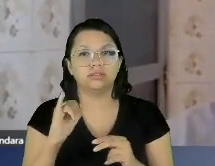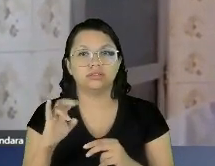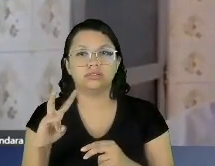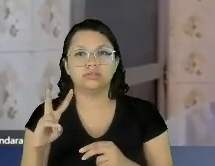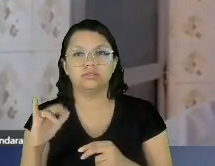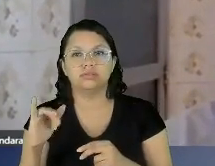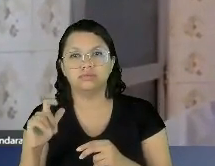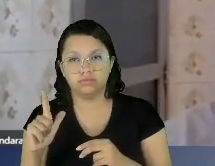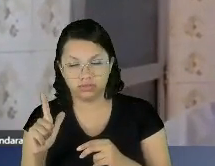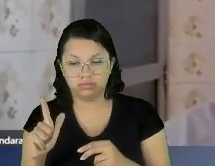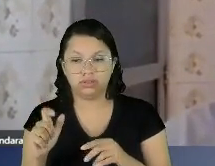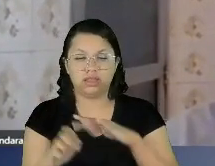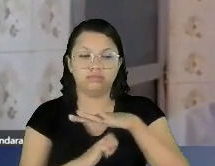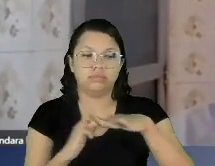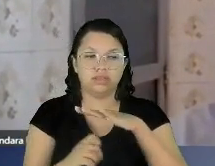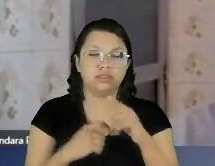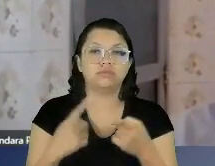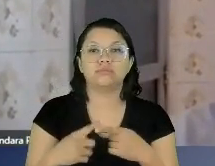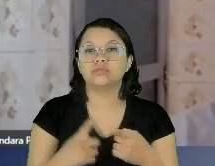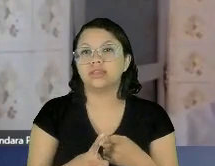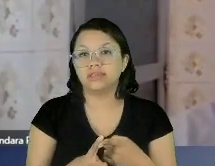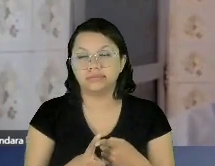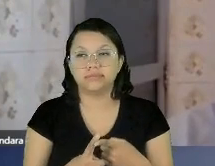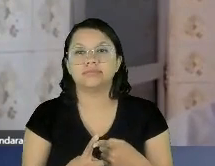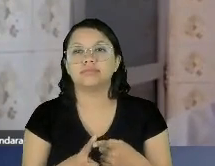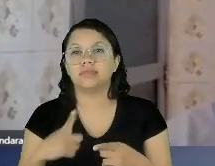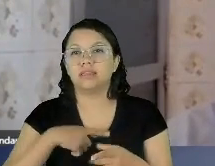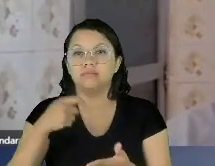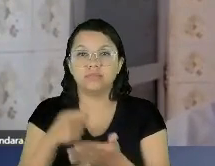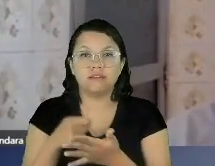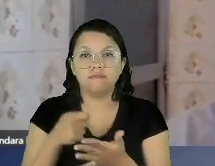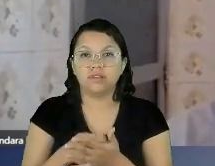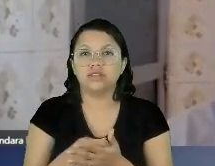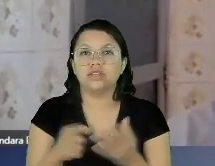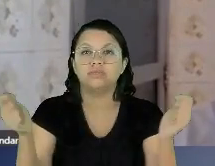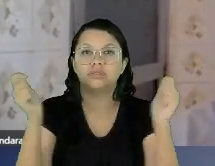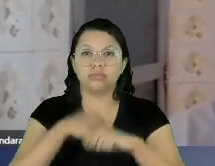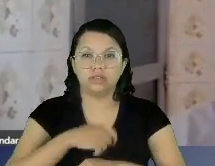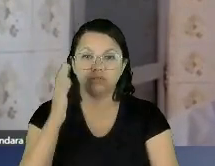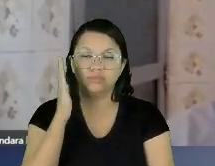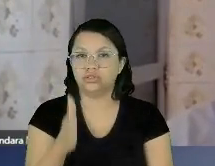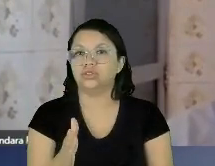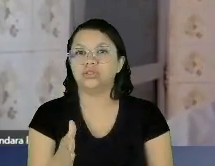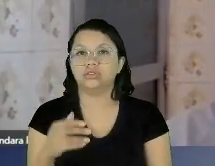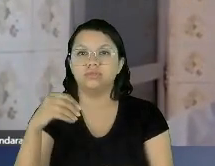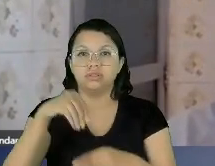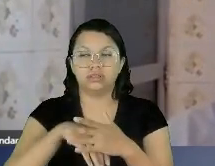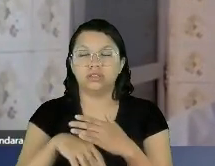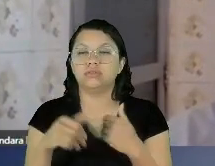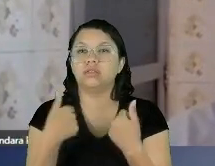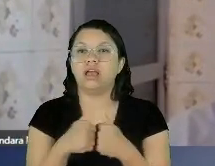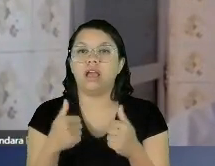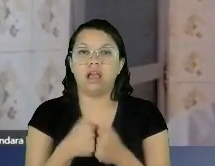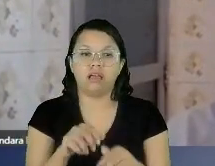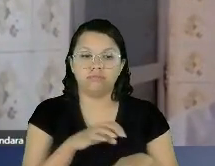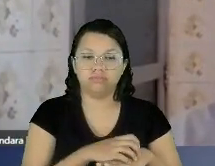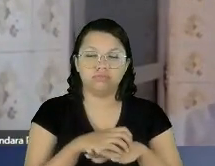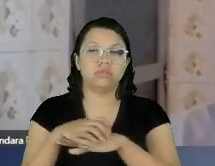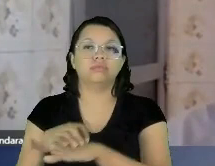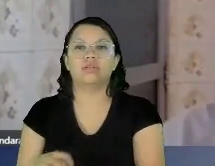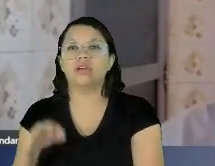responsabilidade civil sobre essas empresas pelo rompimento do dever de incolumidade, que é uma responsabilidade objetiva no